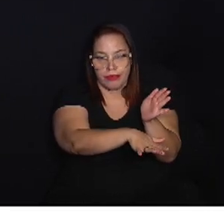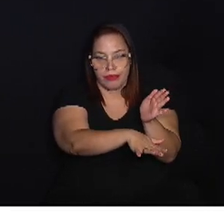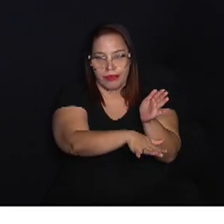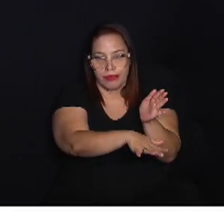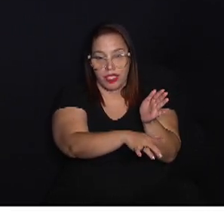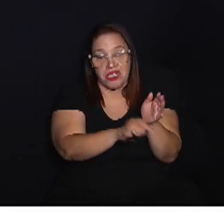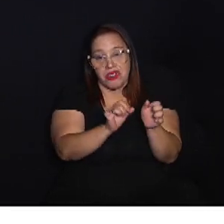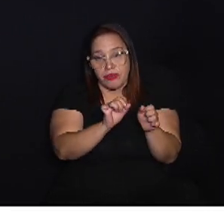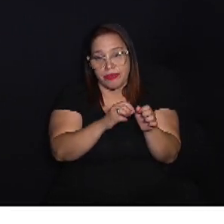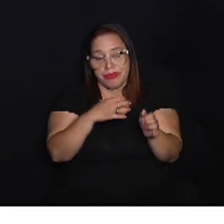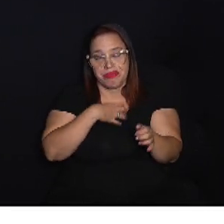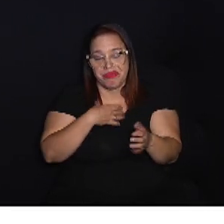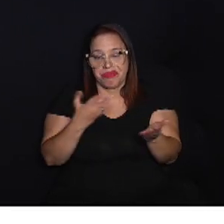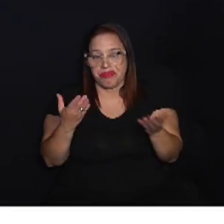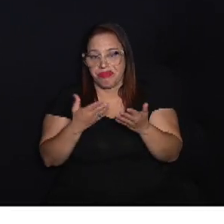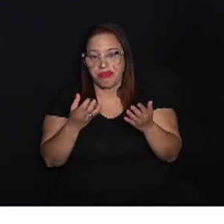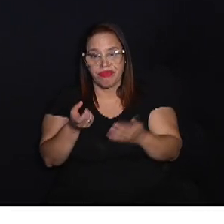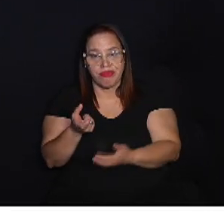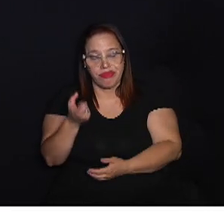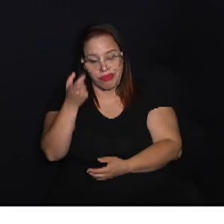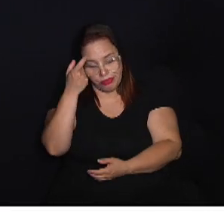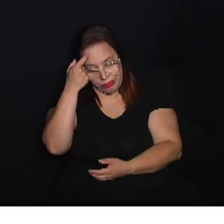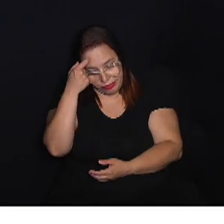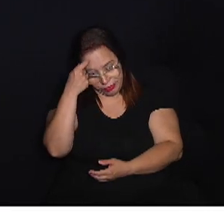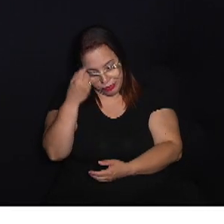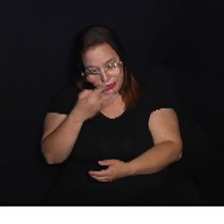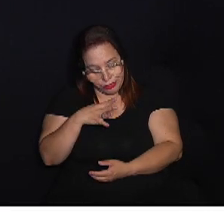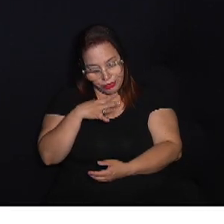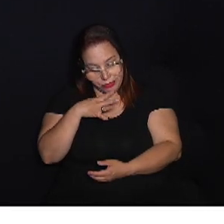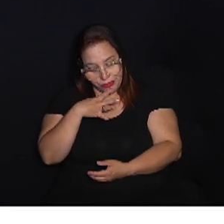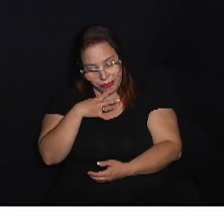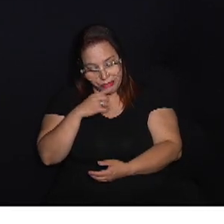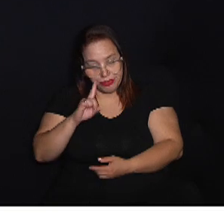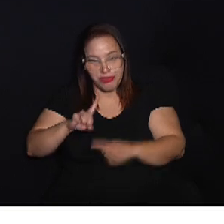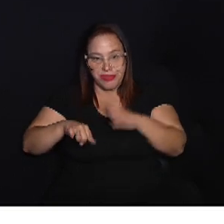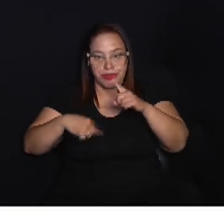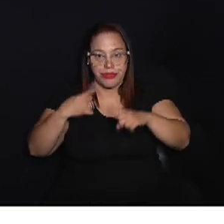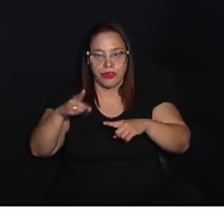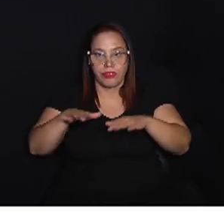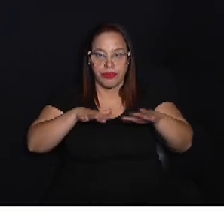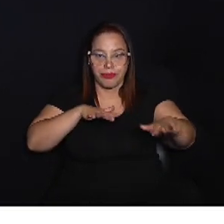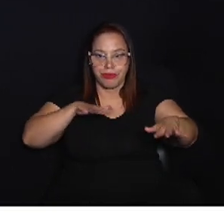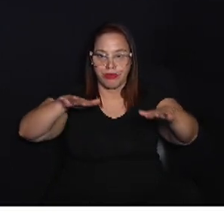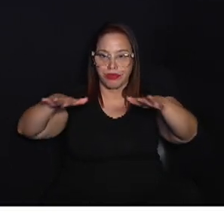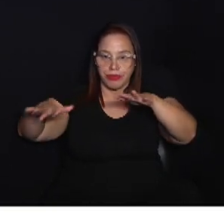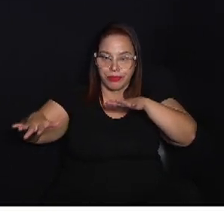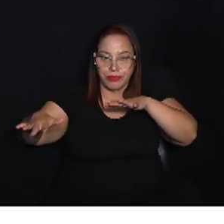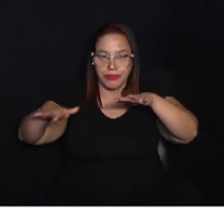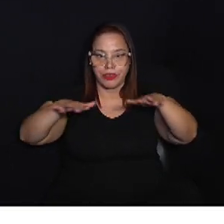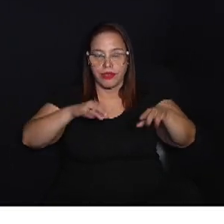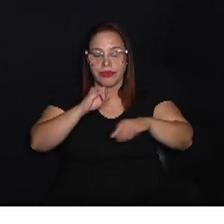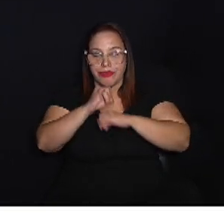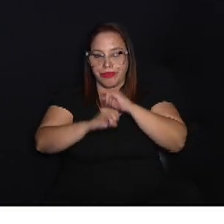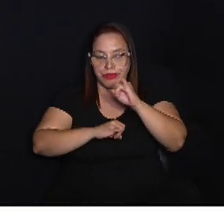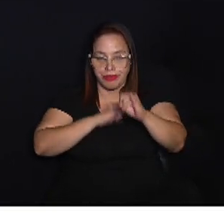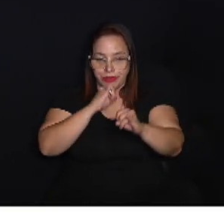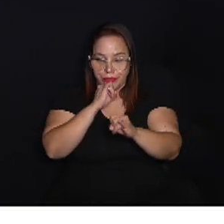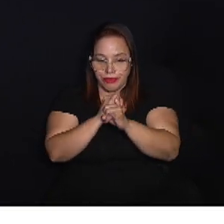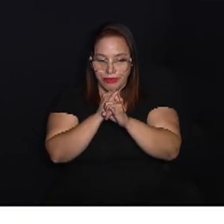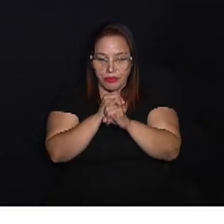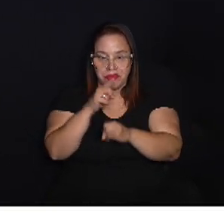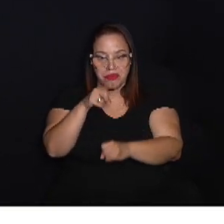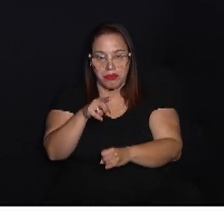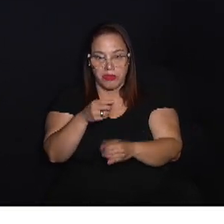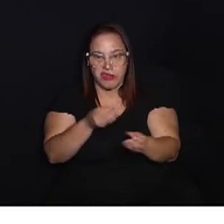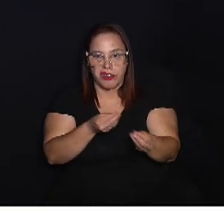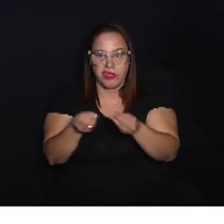formato. Hoje, esse conhecimento ele está em outros âmbitos, inclusive na internet. Então, se vocês